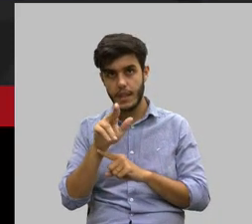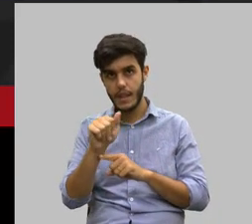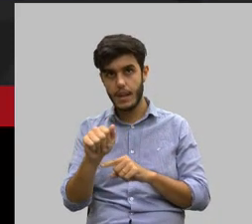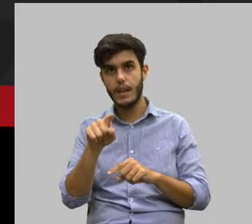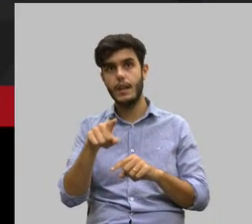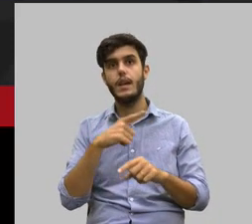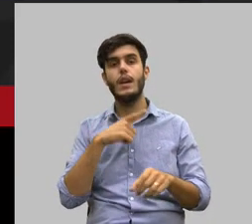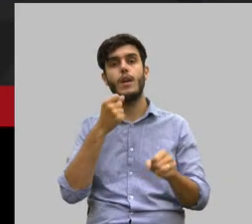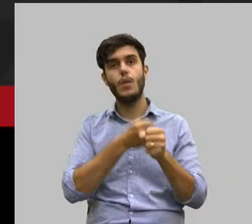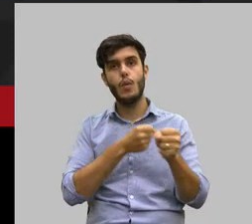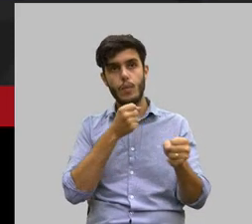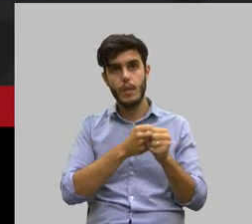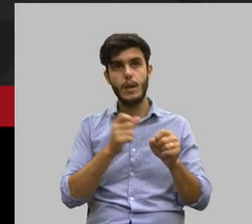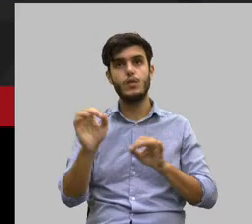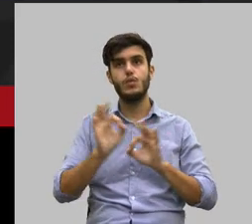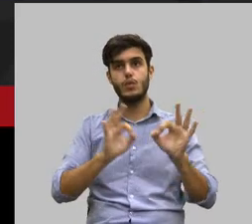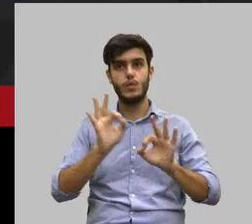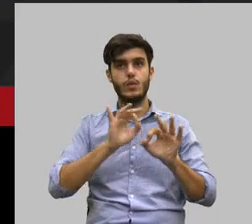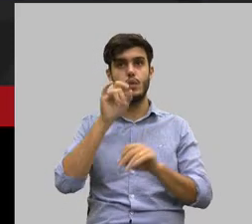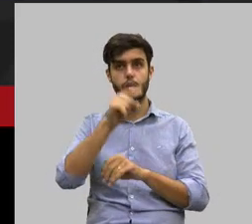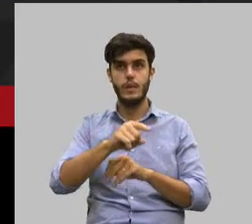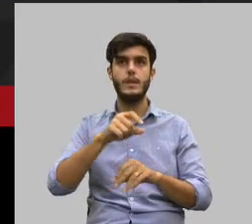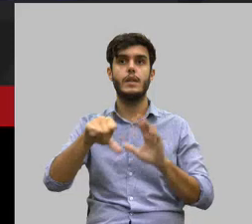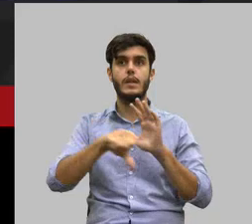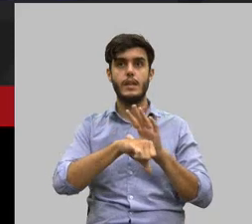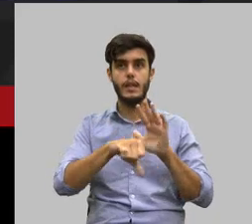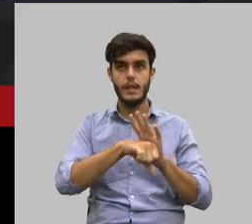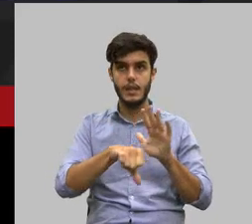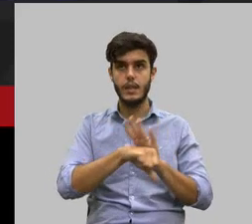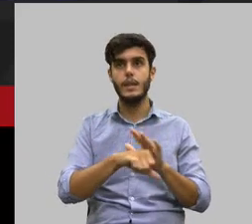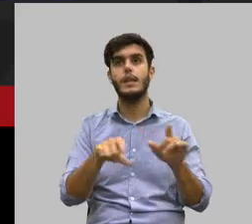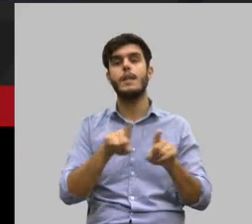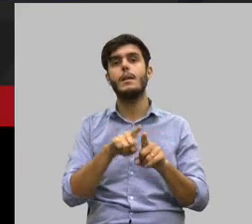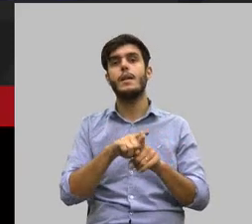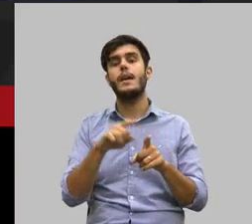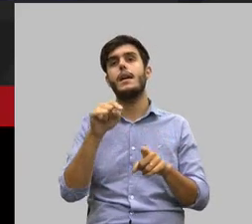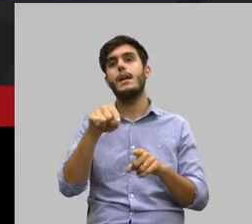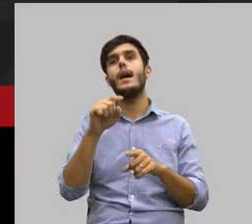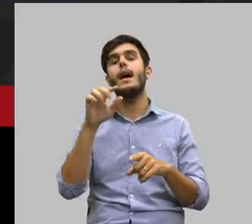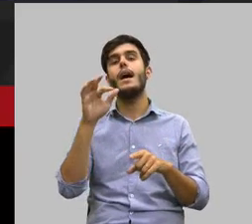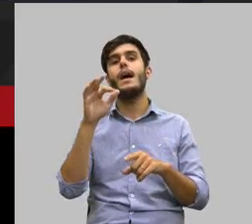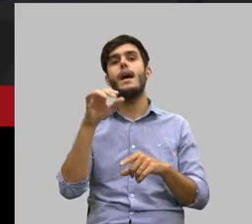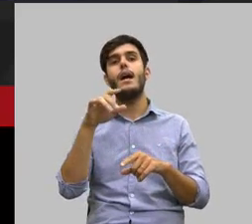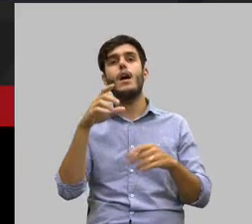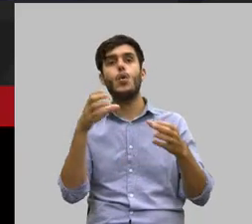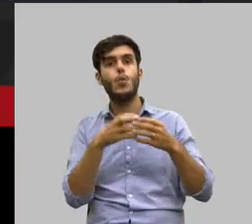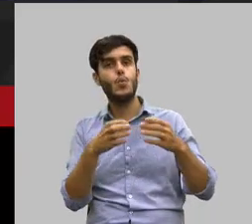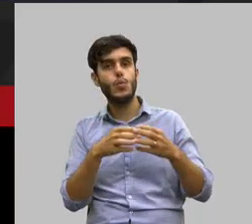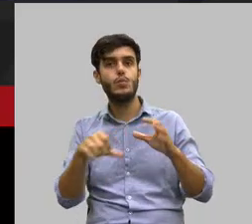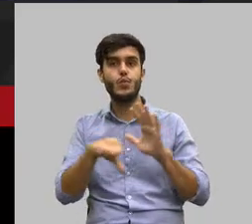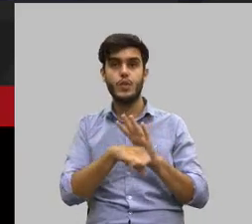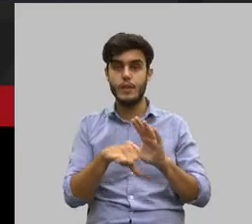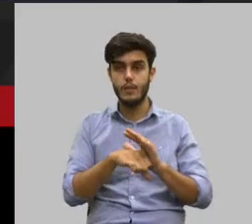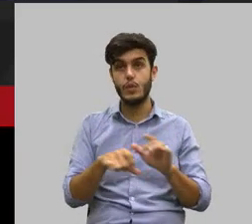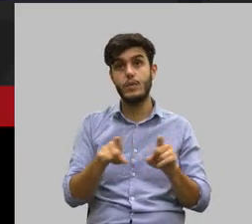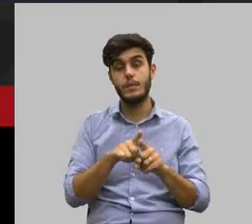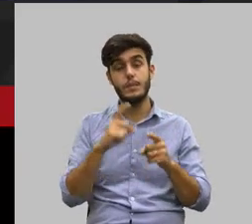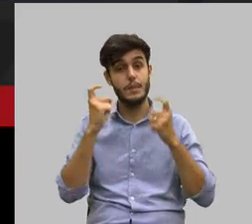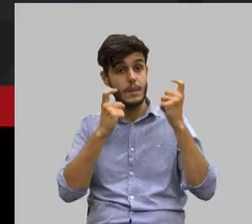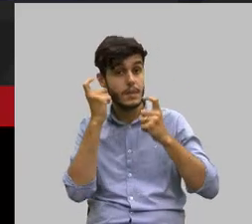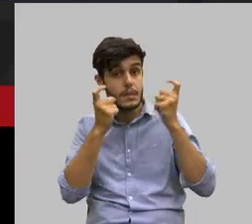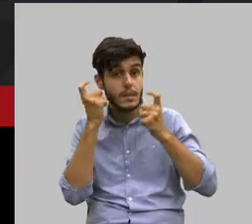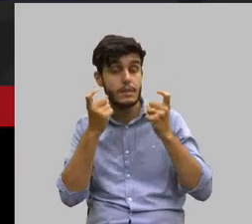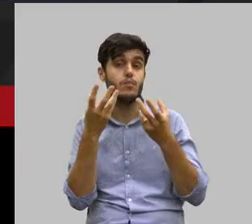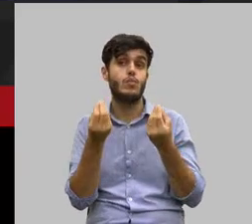combate a organização Organizações criminosas e facções criminosas eh e nós temos uma preocupação muito grande e